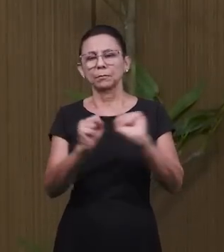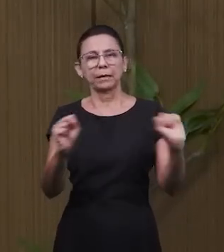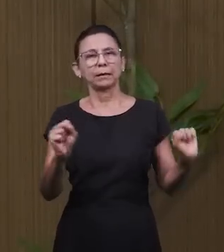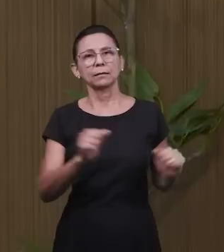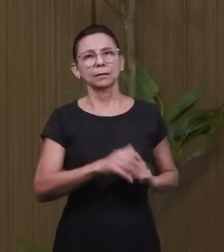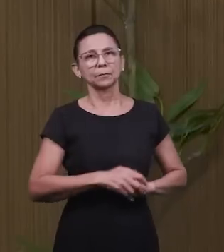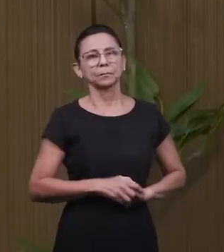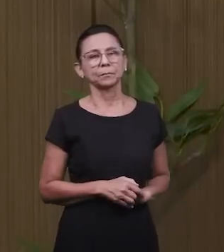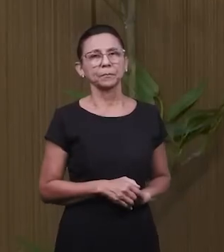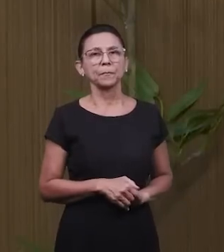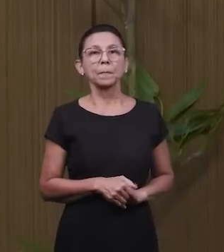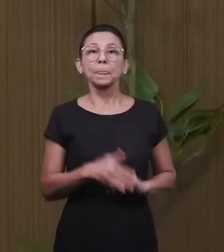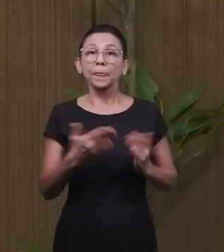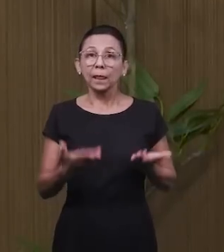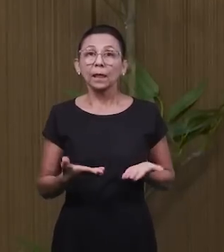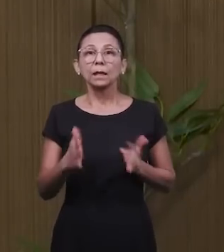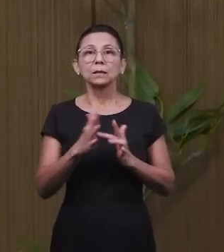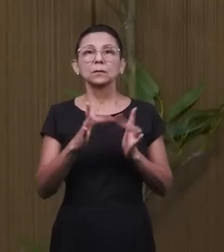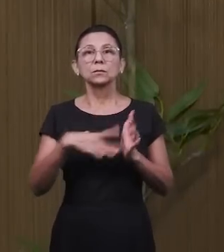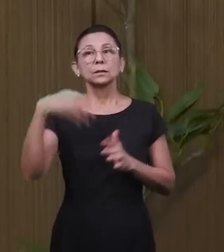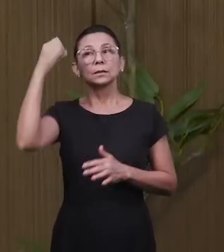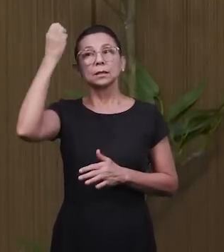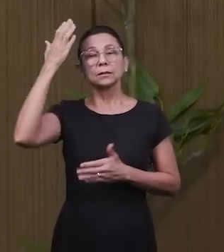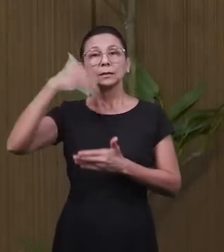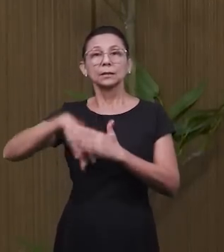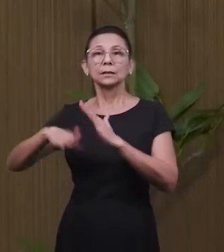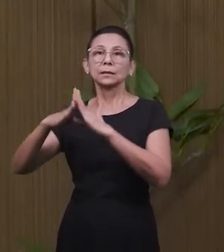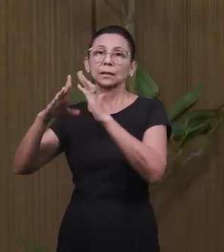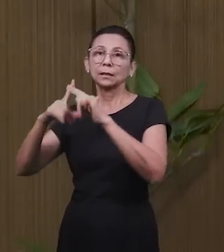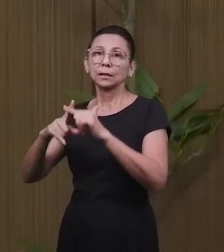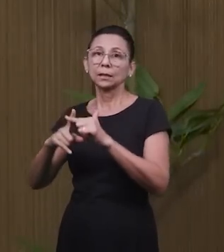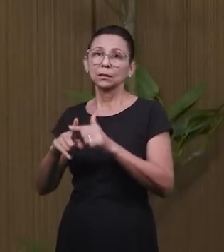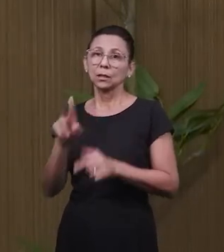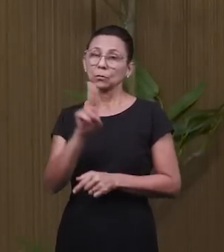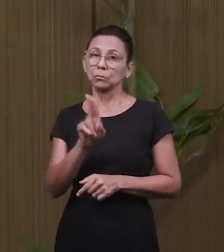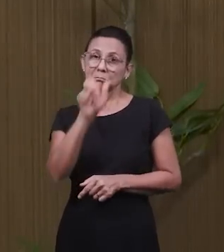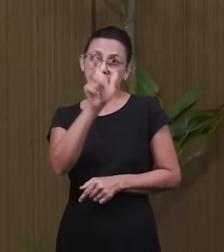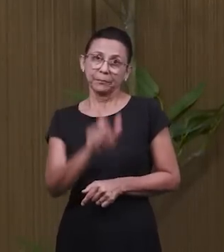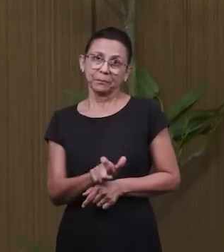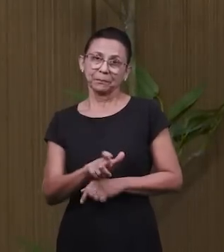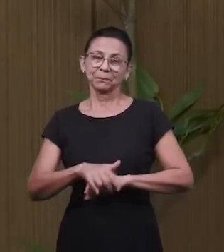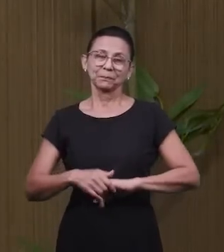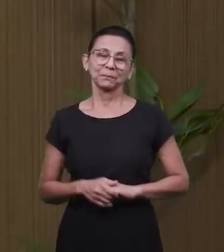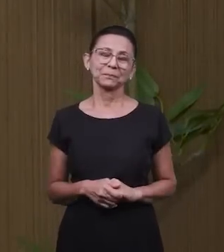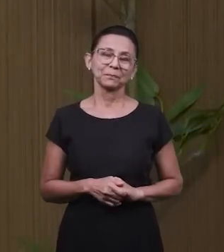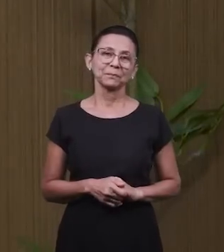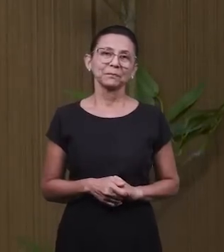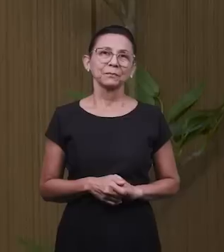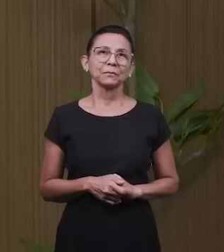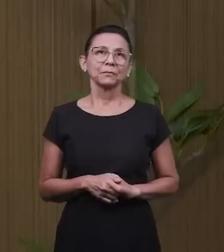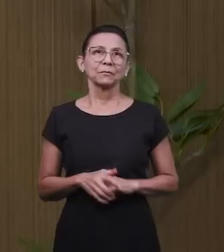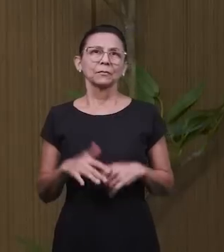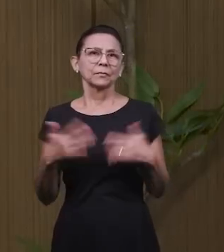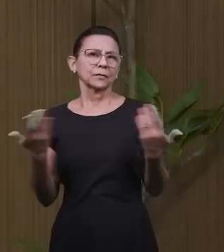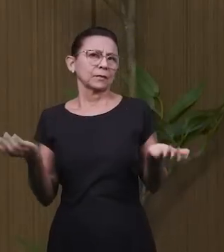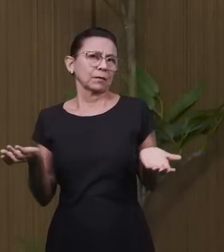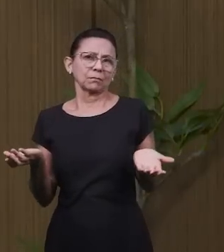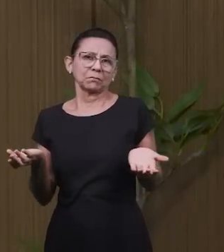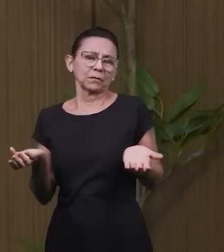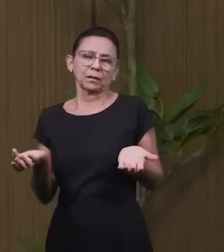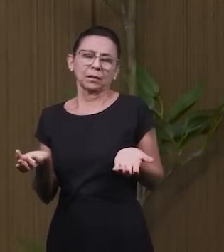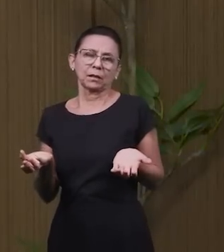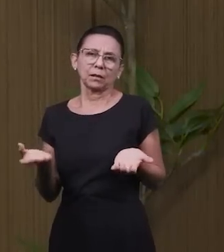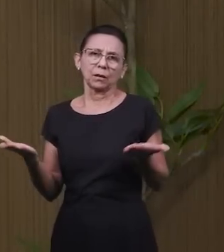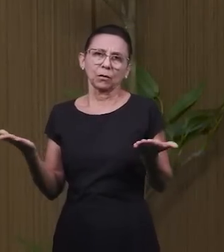quê? Jesus se revelando no corpo, através de alguém do corpo. Então dizer que crente, nós temos hoje